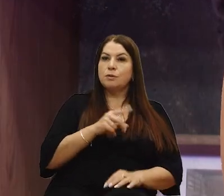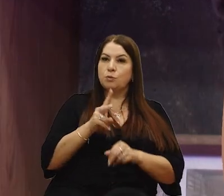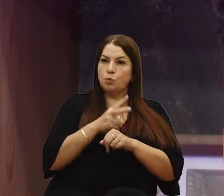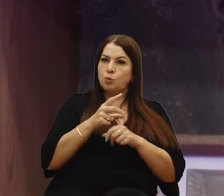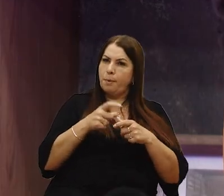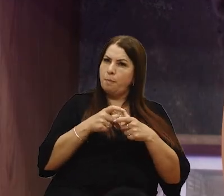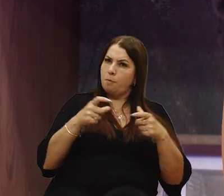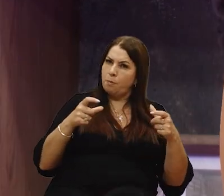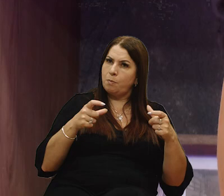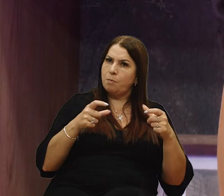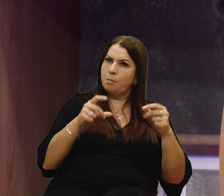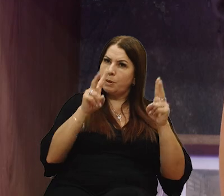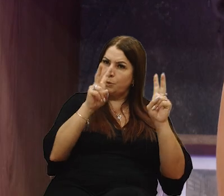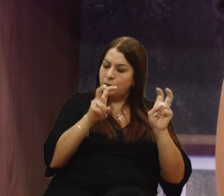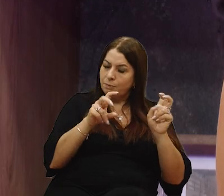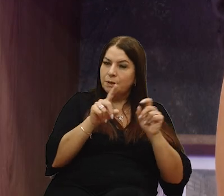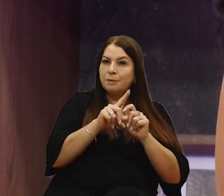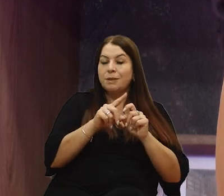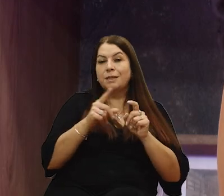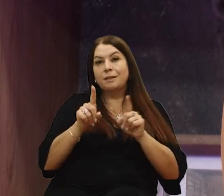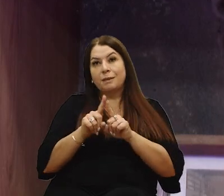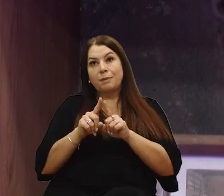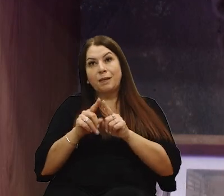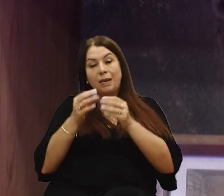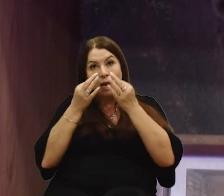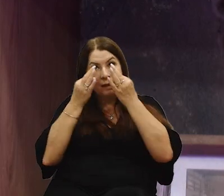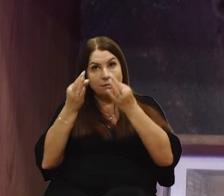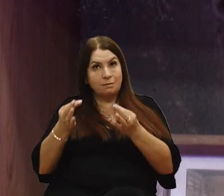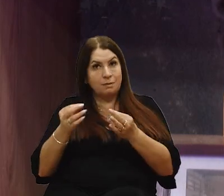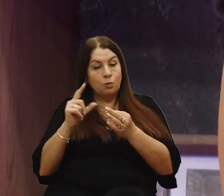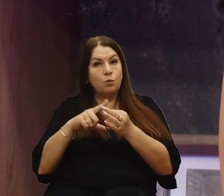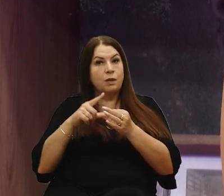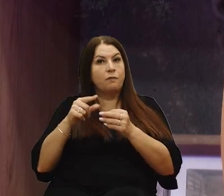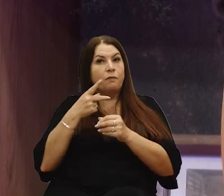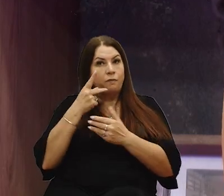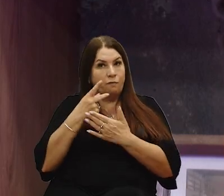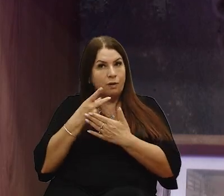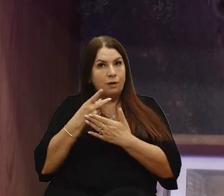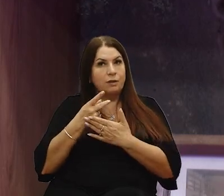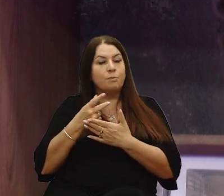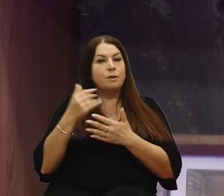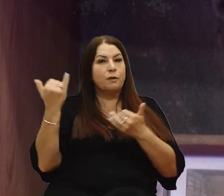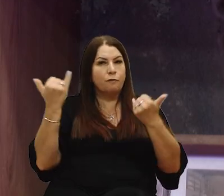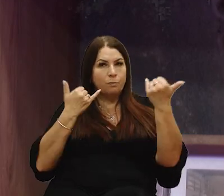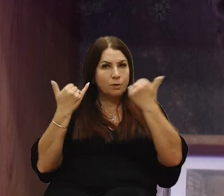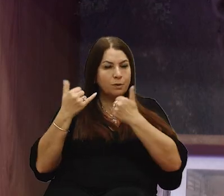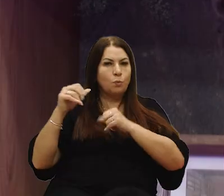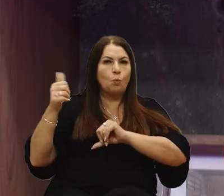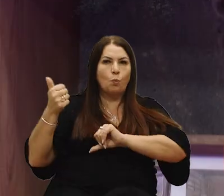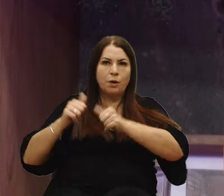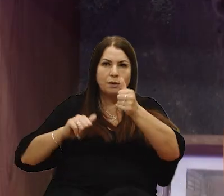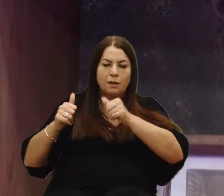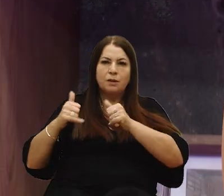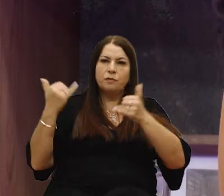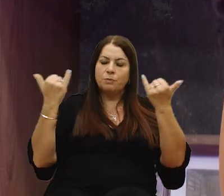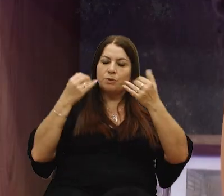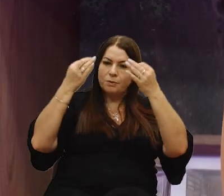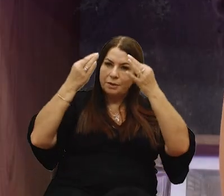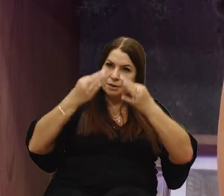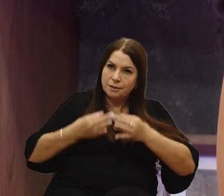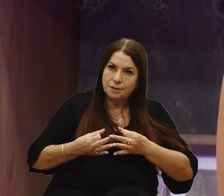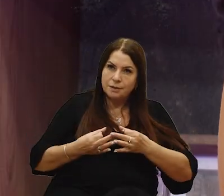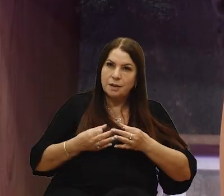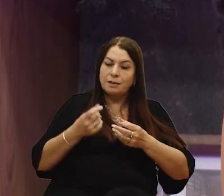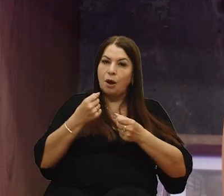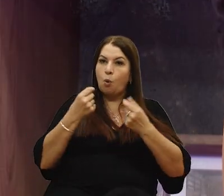tá acontecendo isso, que essa procura, ela tá aumentando pelo termo, mas ao mesmo tempo a gente tem que se atentar ao que vem sendo falado, pra gente ter informação de